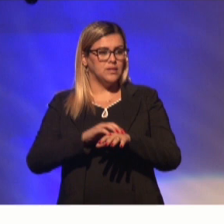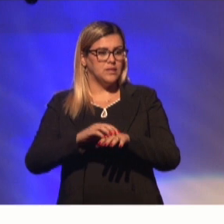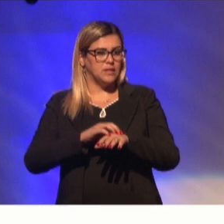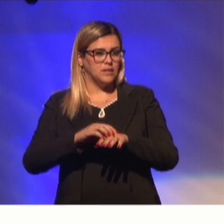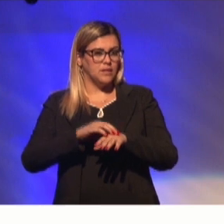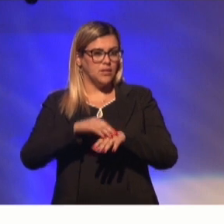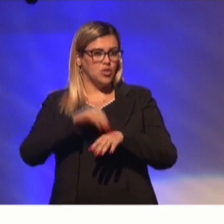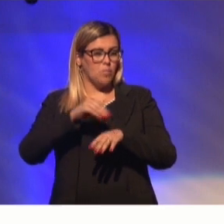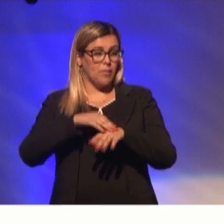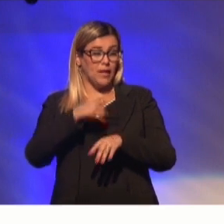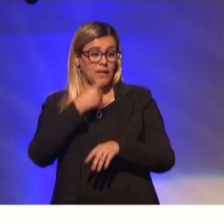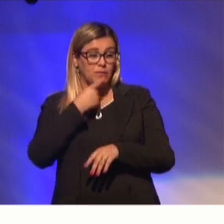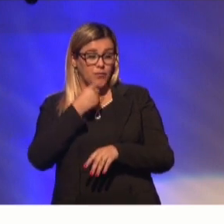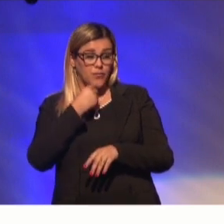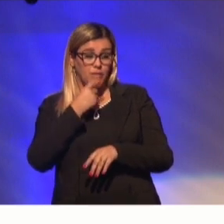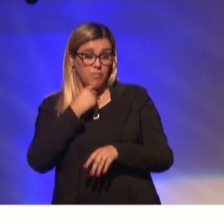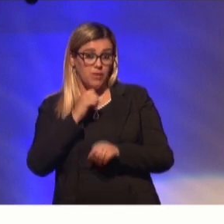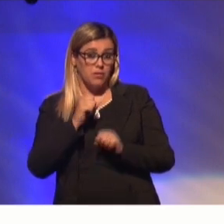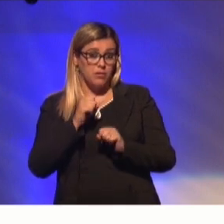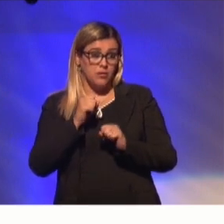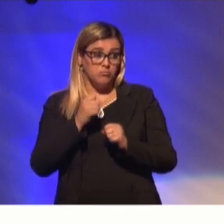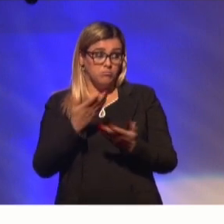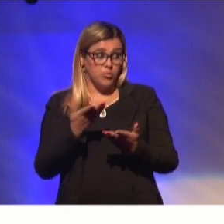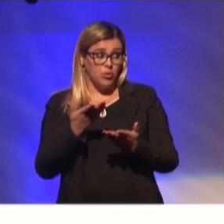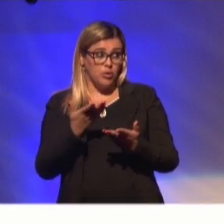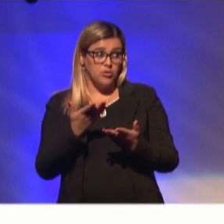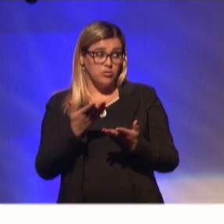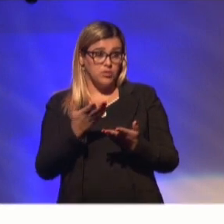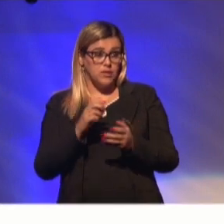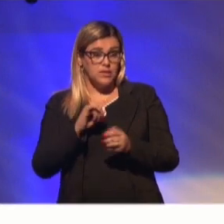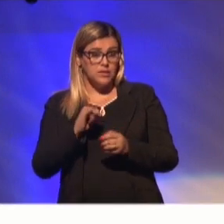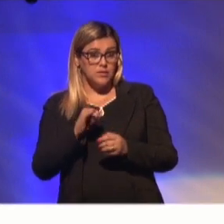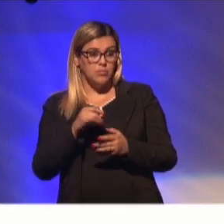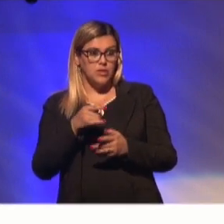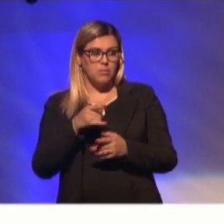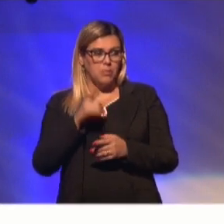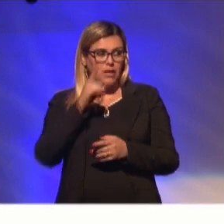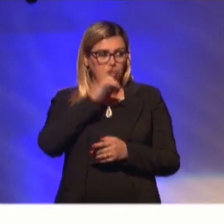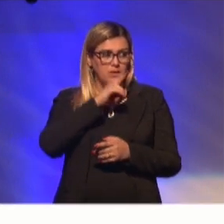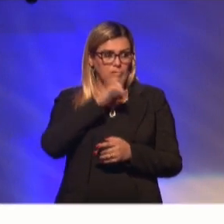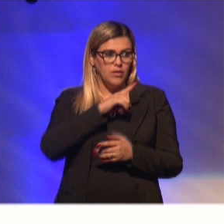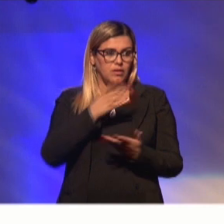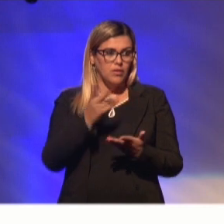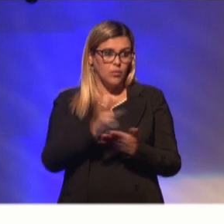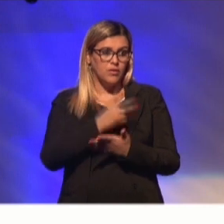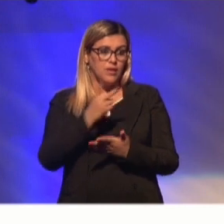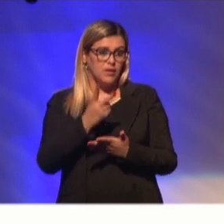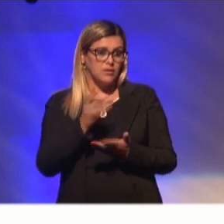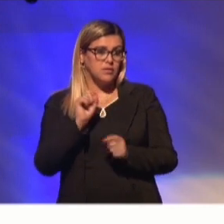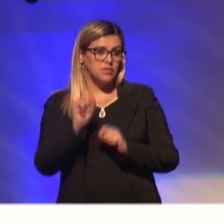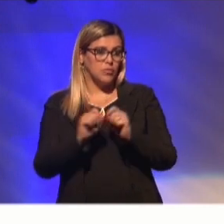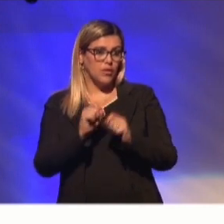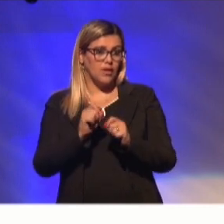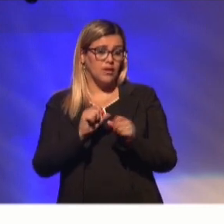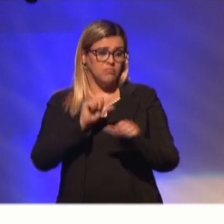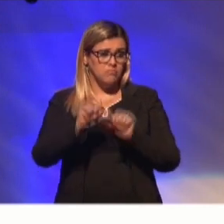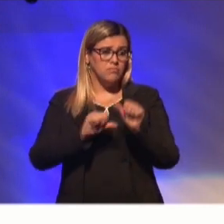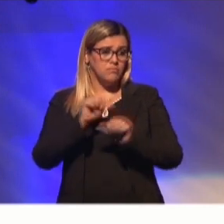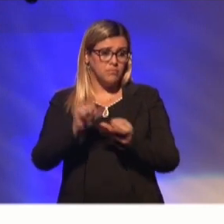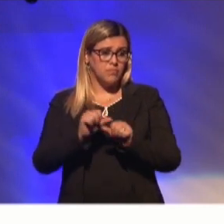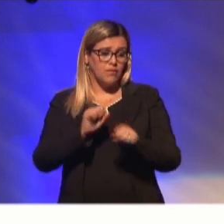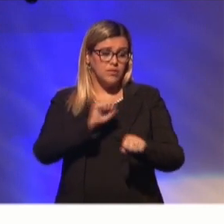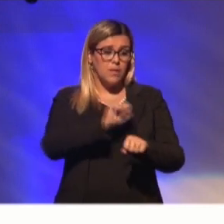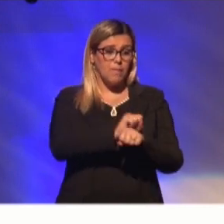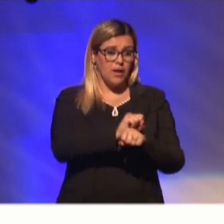ali muito avermelhado e pode gerar parestesia. No entanto, esses efeitos em tese, em geral, eles são transitórios. Você